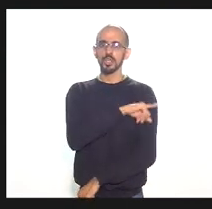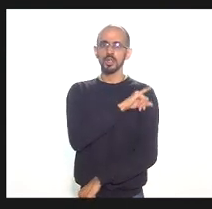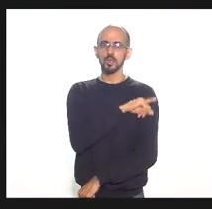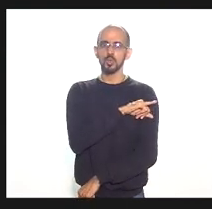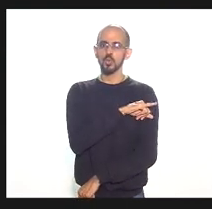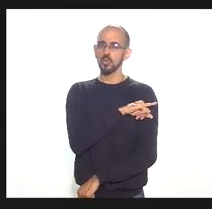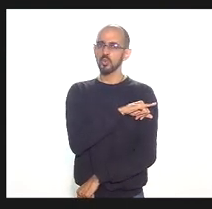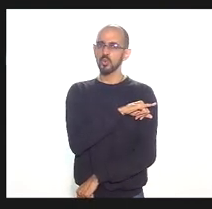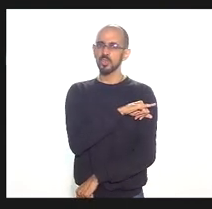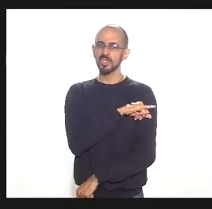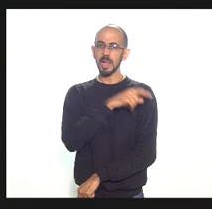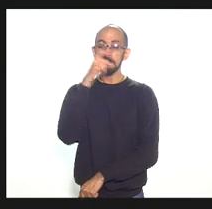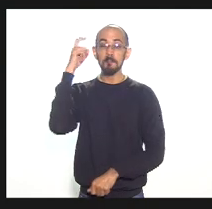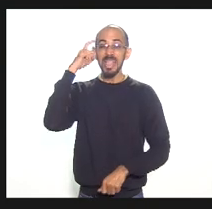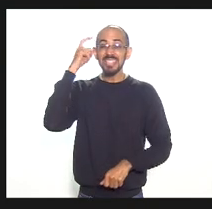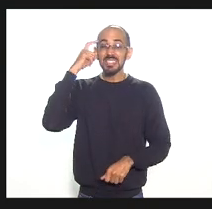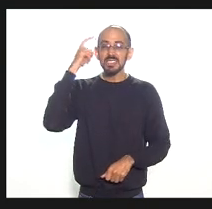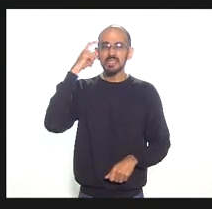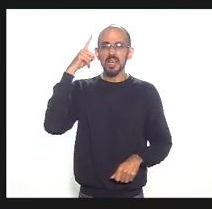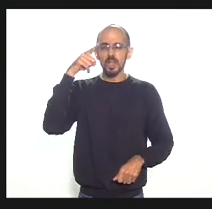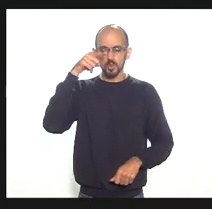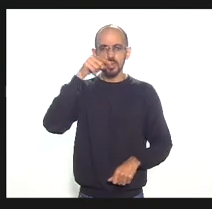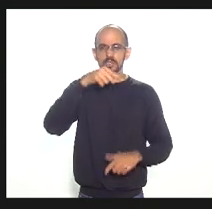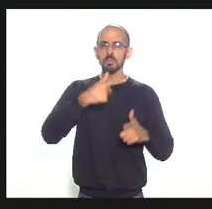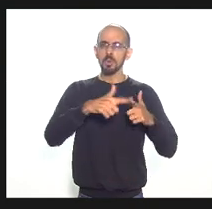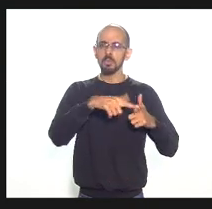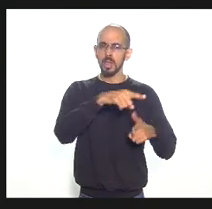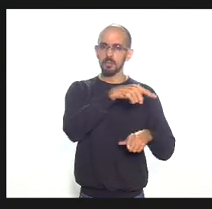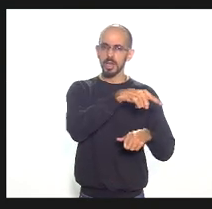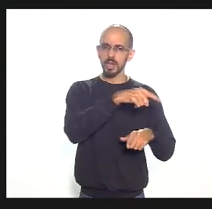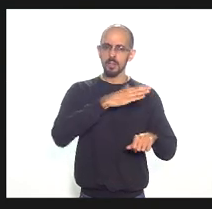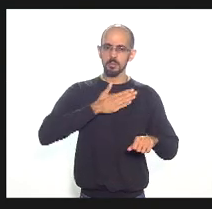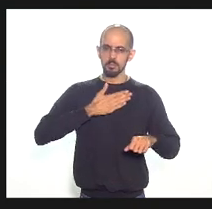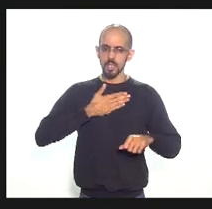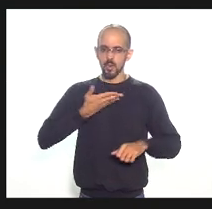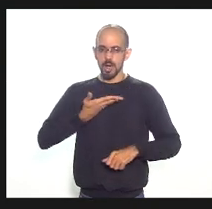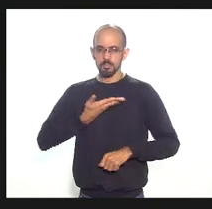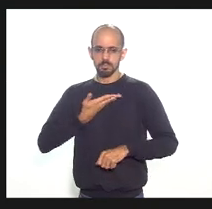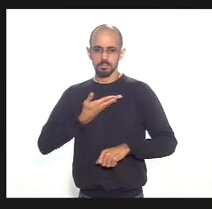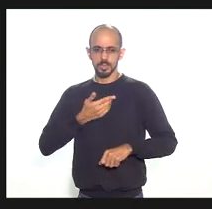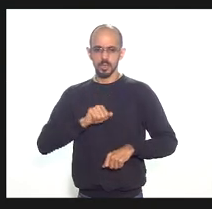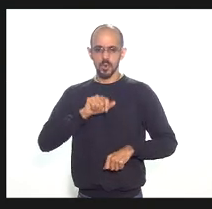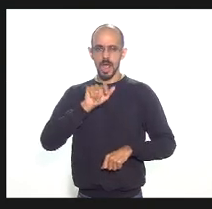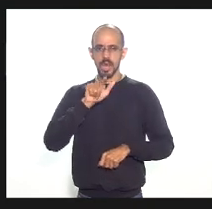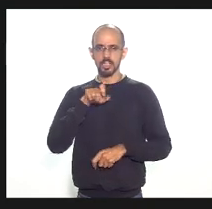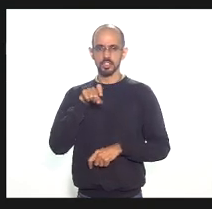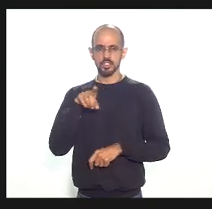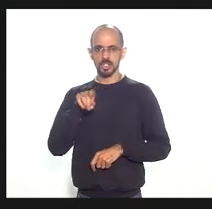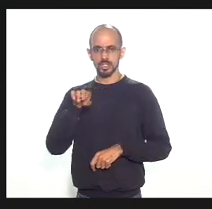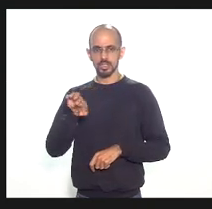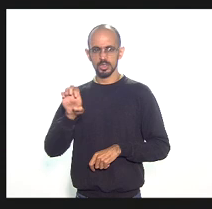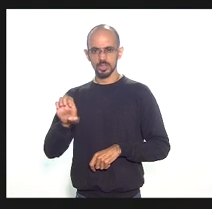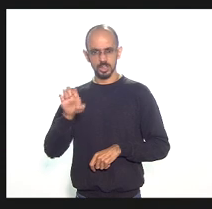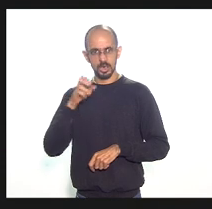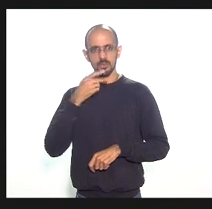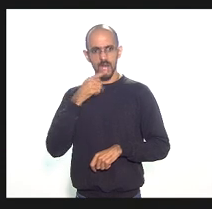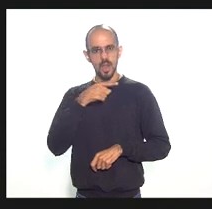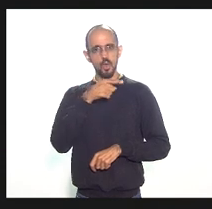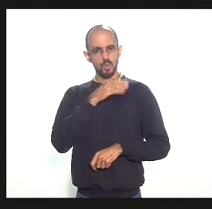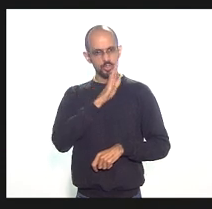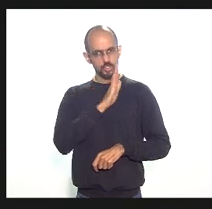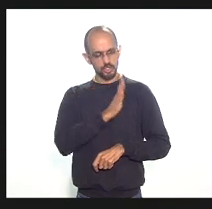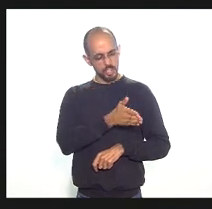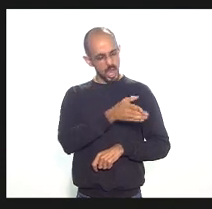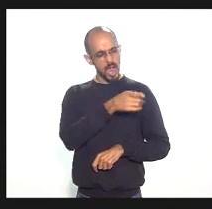sendo cogitado, sequer cogitado. O meu colega de bancada, meu amigo Alexandre Feito, já discorreu aí sobre todas as